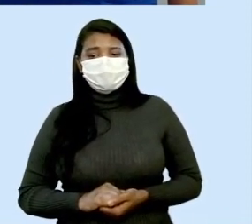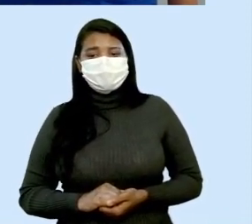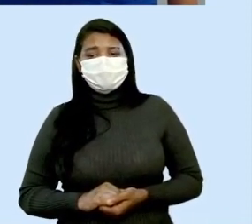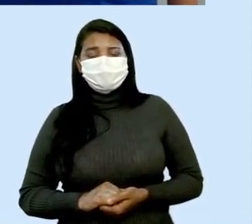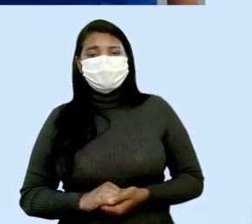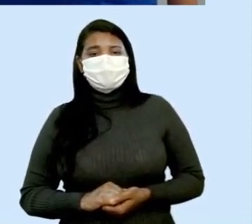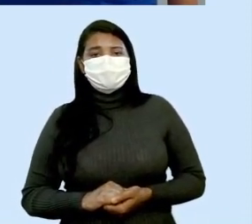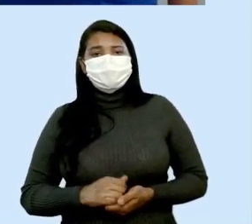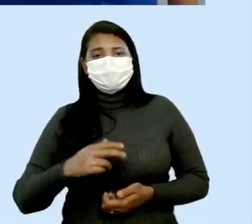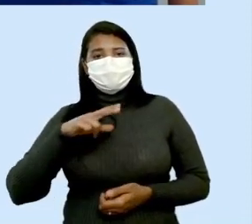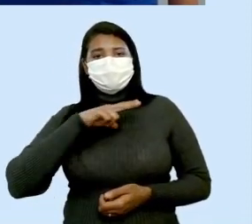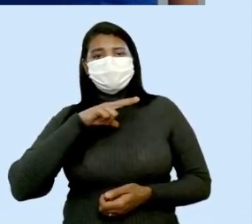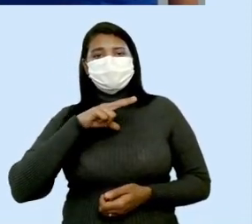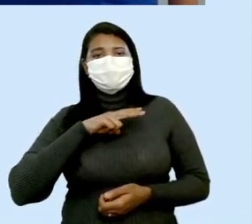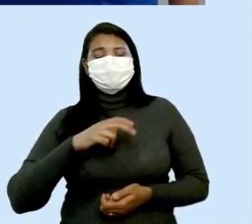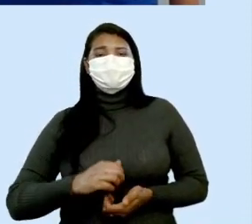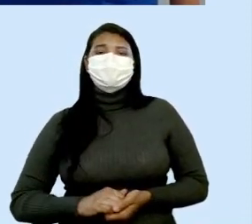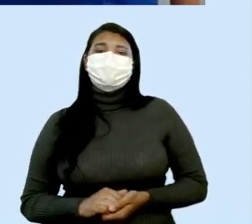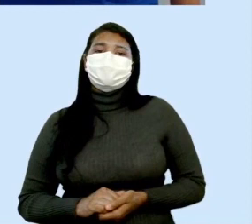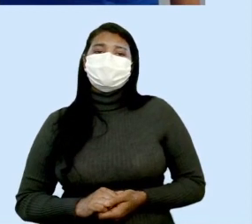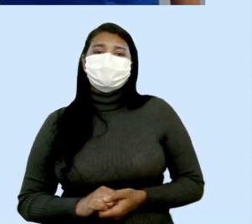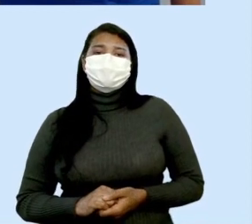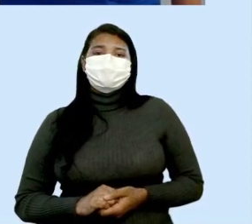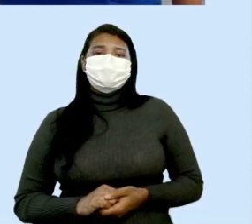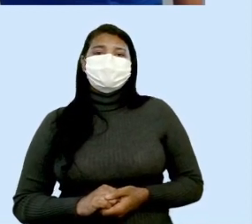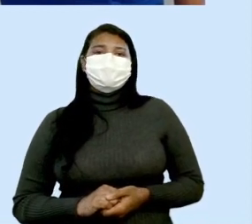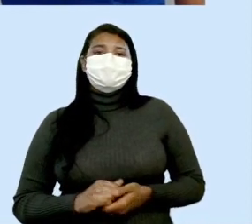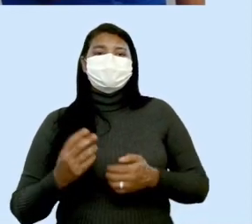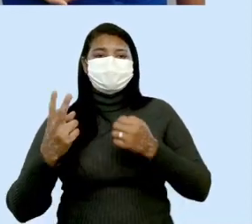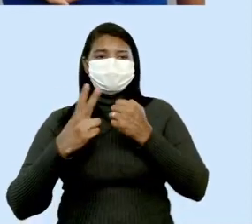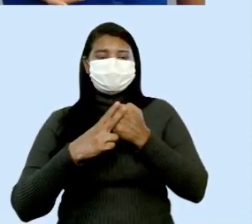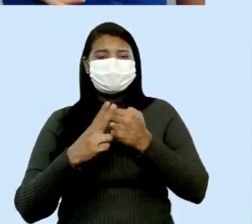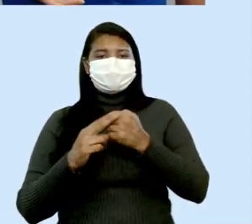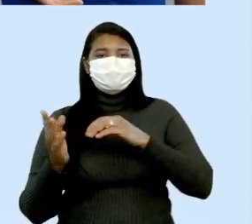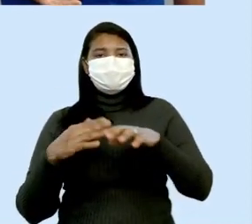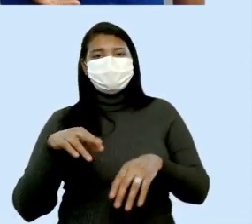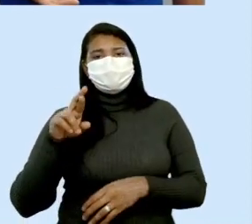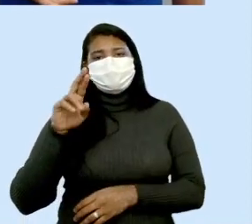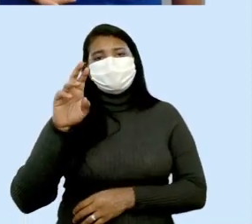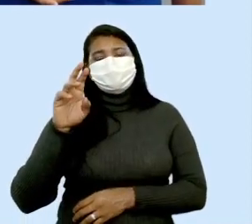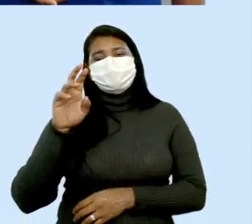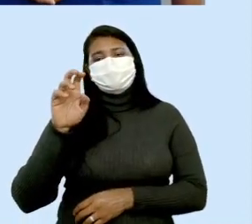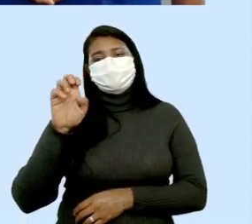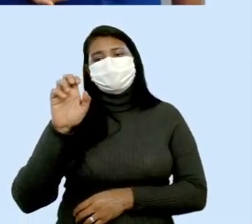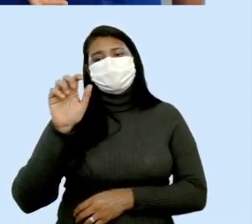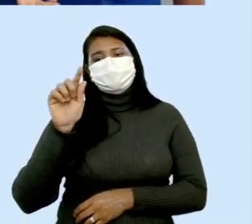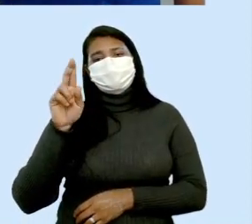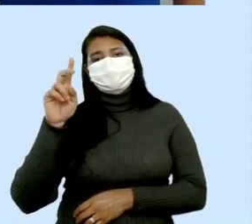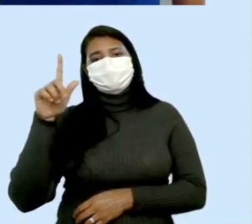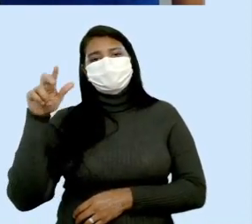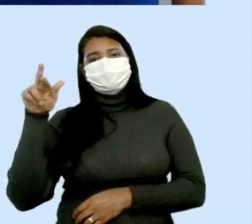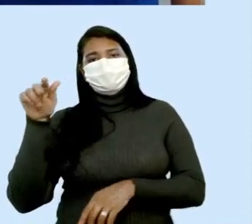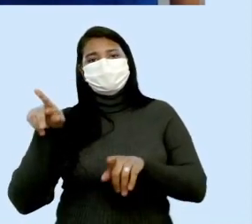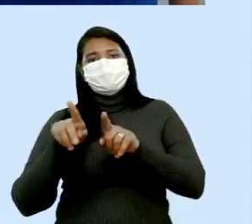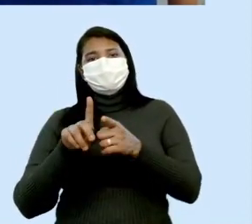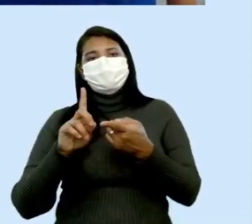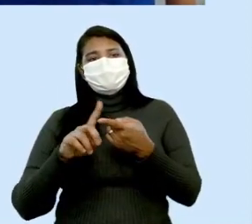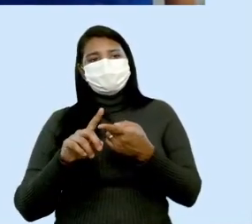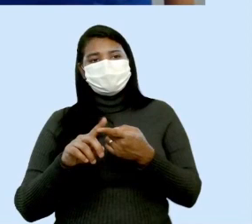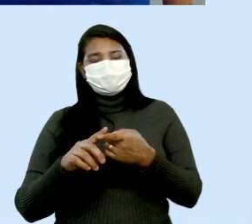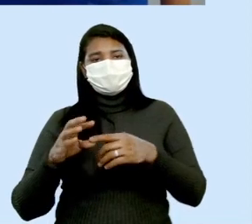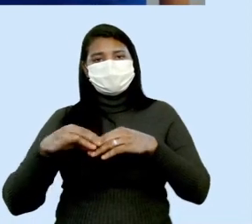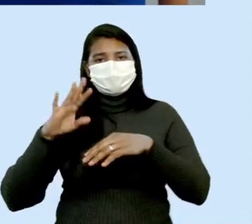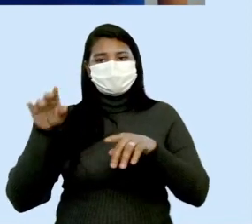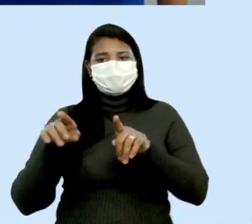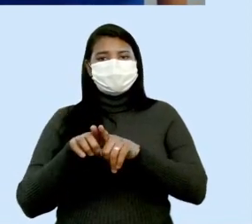uma das particularidades, né? É um verbo regular, study. Eu vou acrescentar em